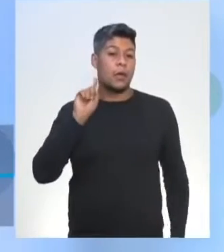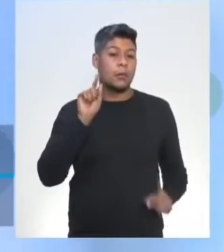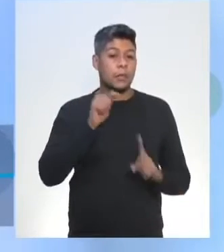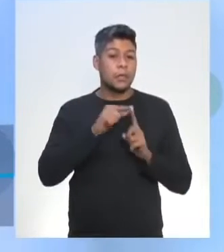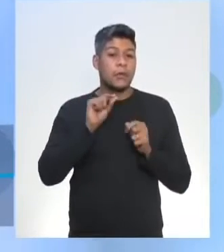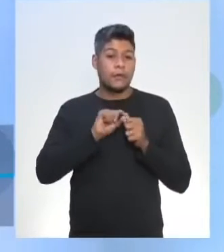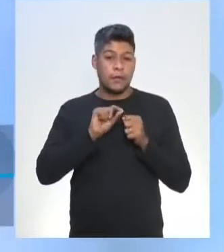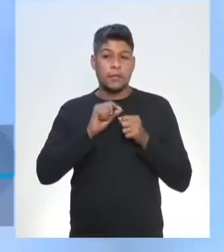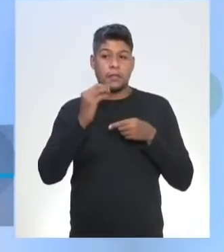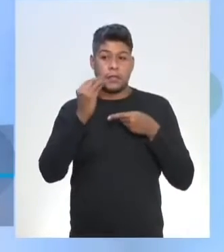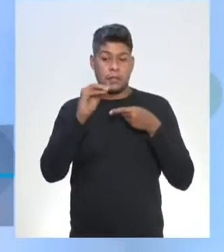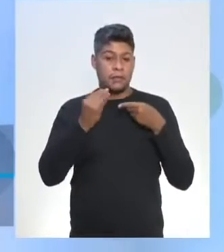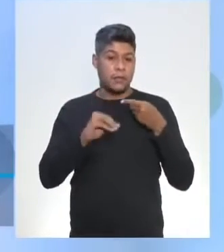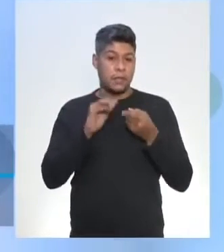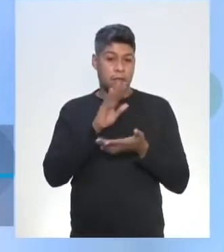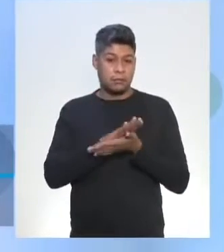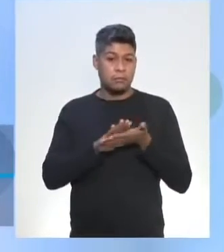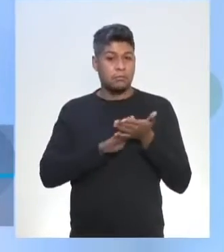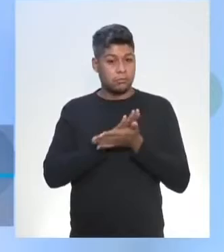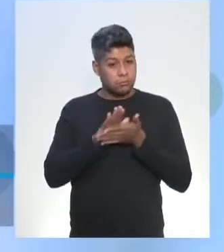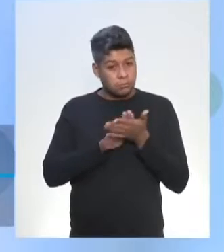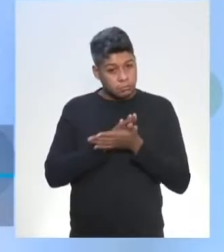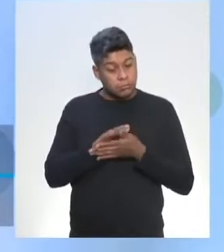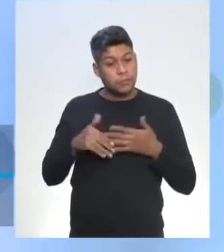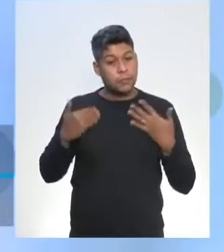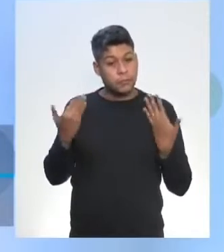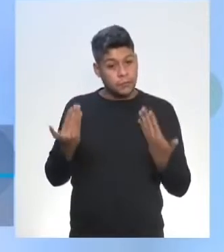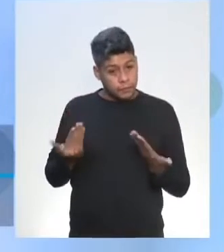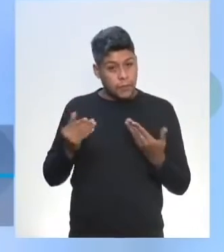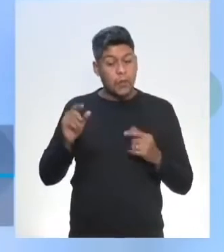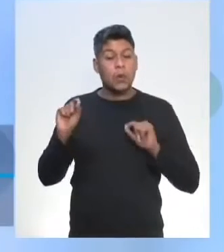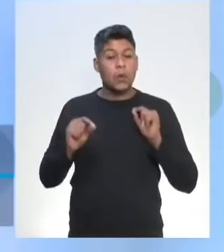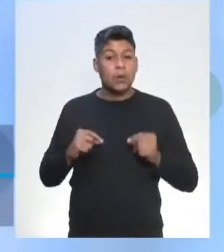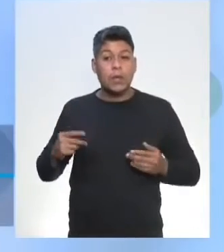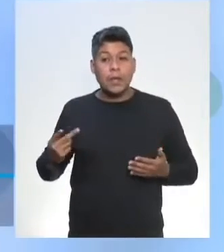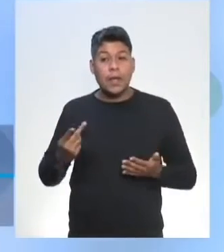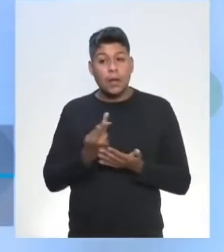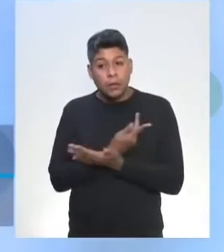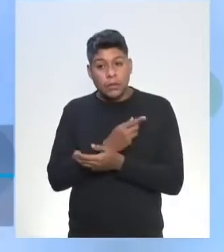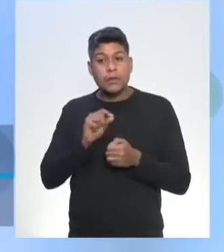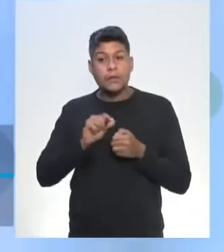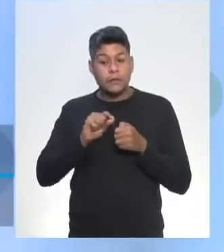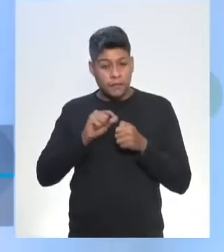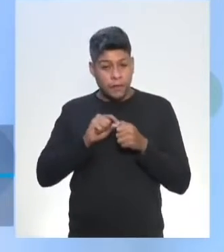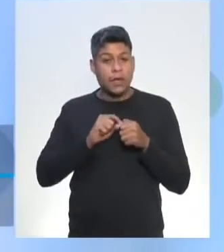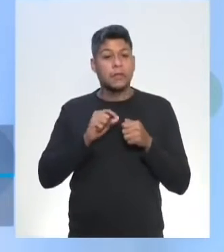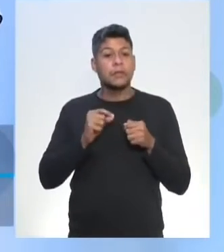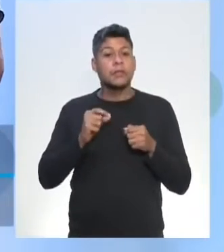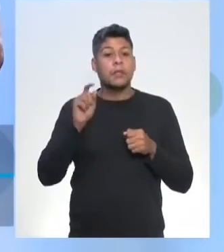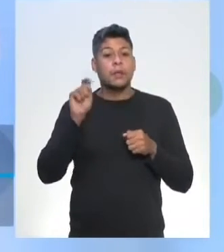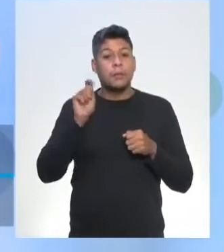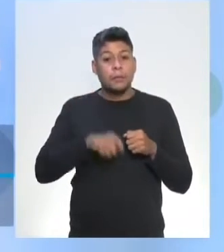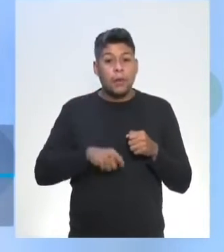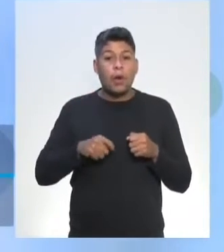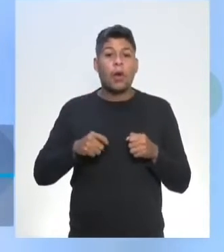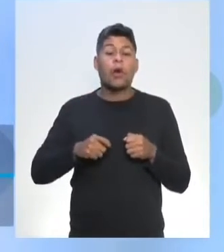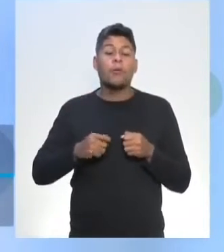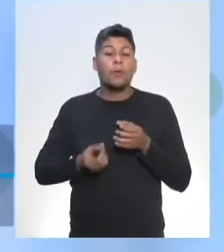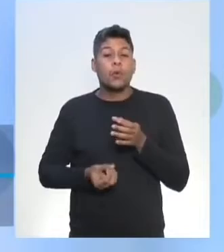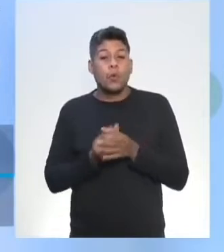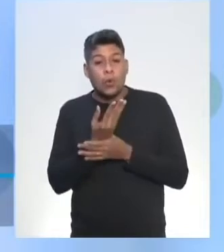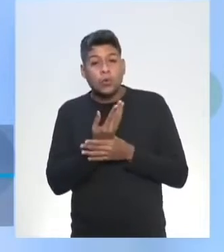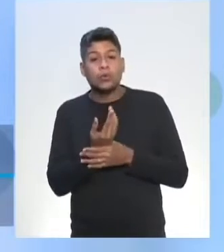objetivo não é fazer essa divisão nesse momento tá ok bom o quê que pode acontecer quando você faz essa divisão você pode recair